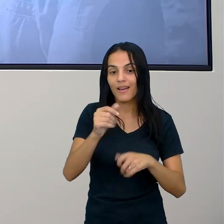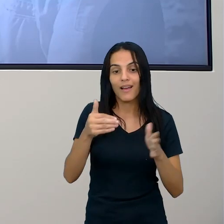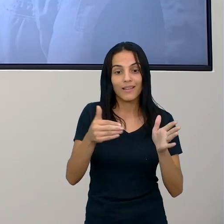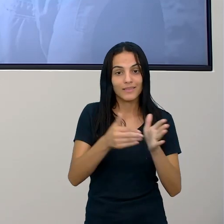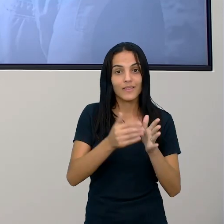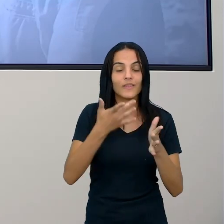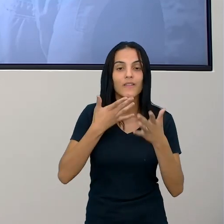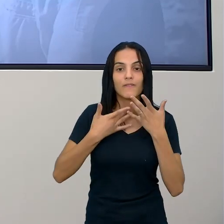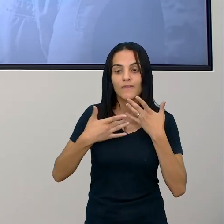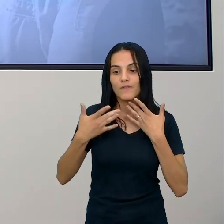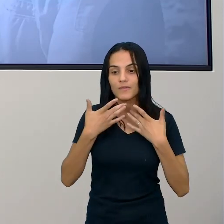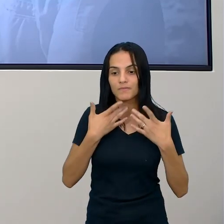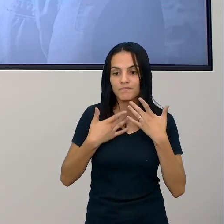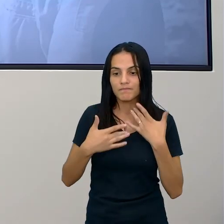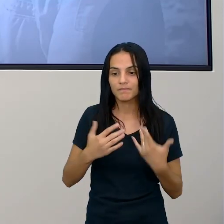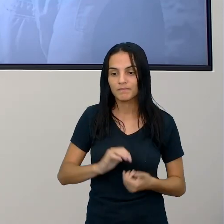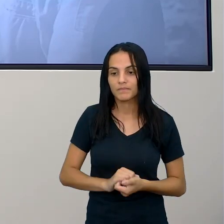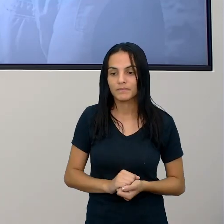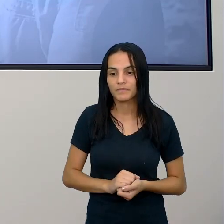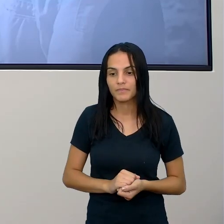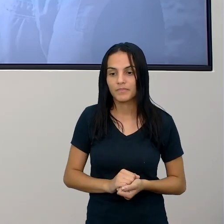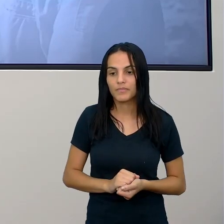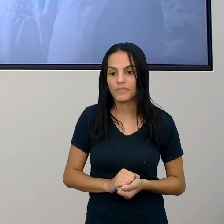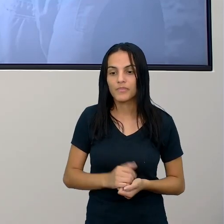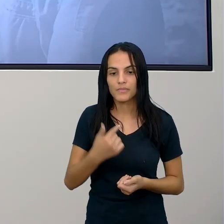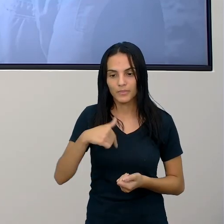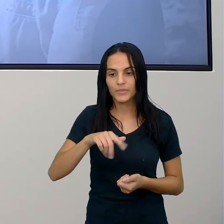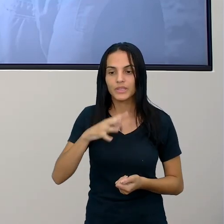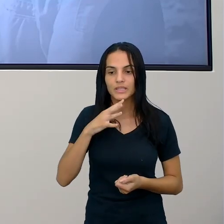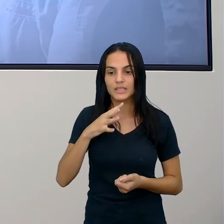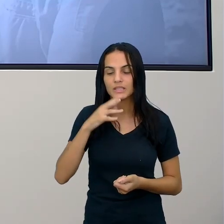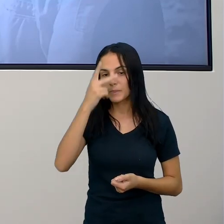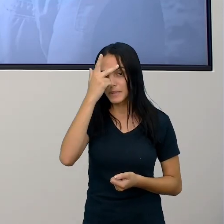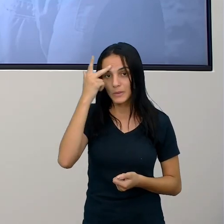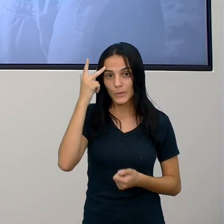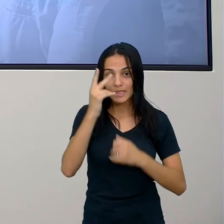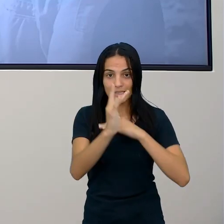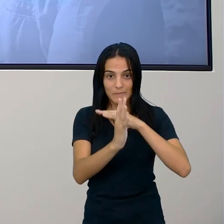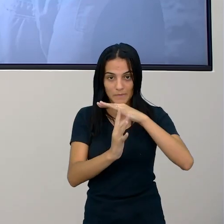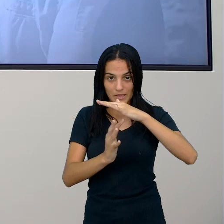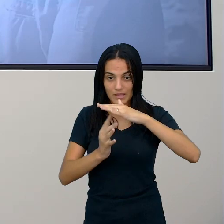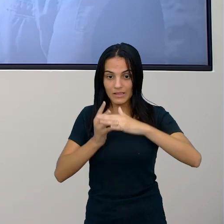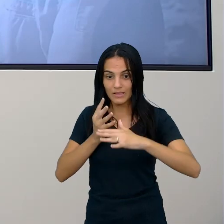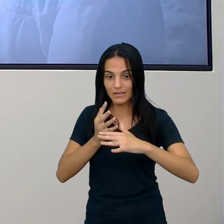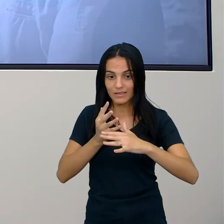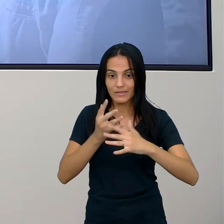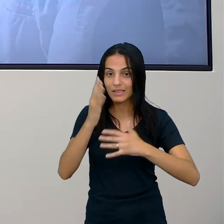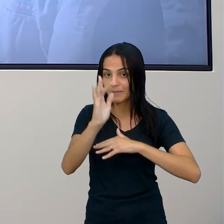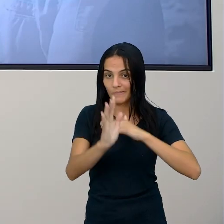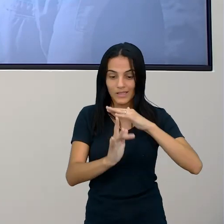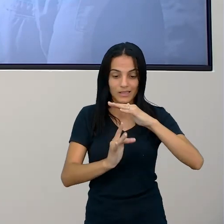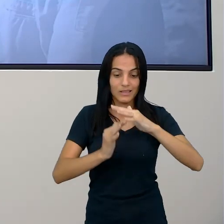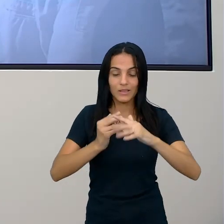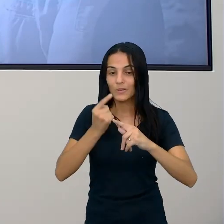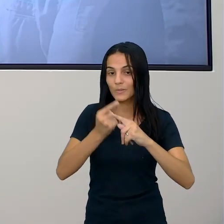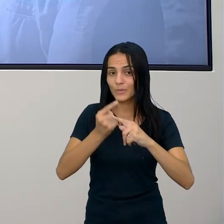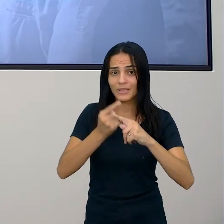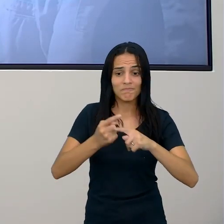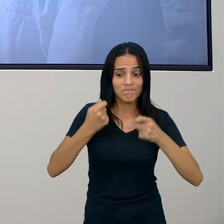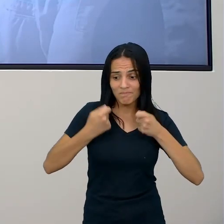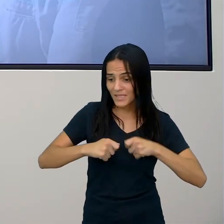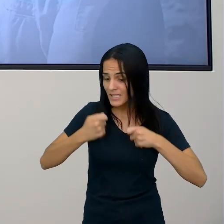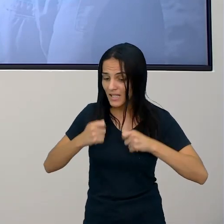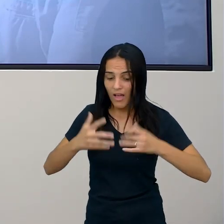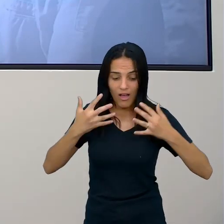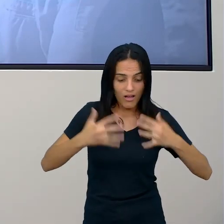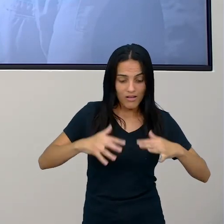que o desejo. Então, nós conhecemos as pessoas que migram e que migram por uma pura